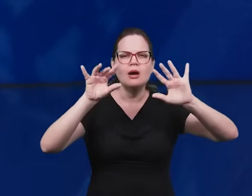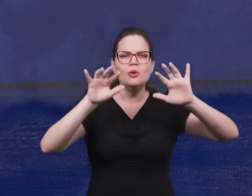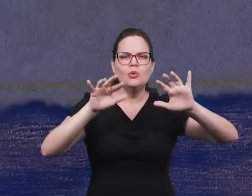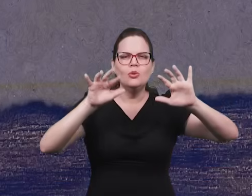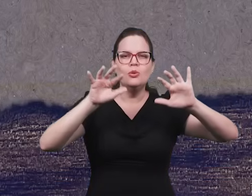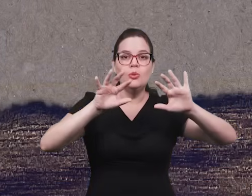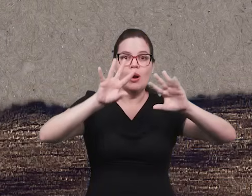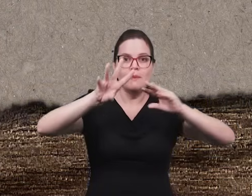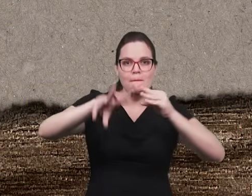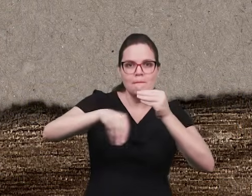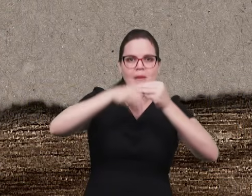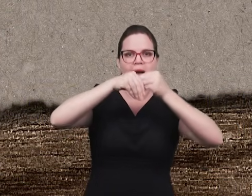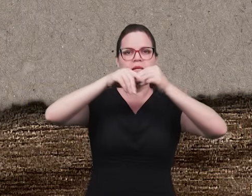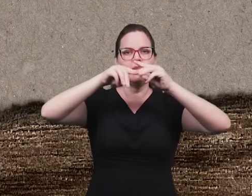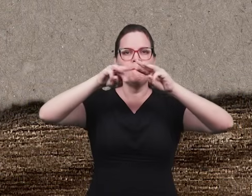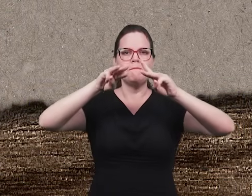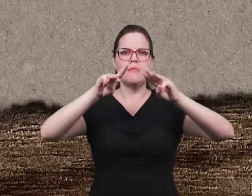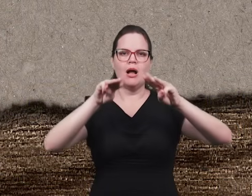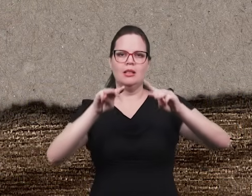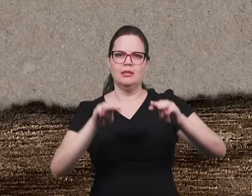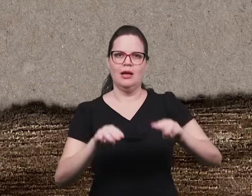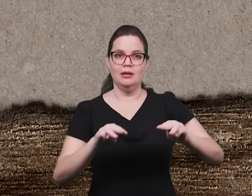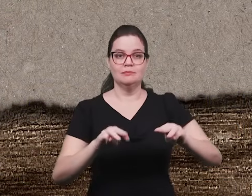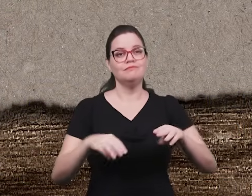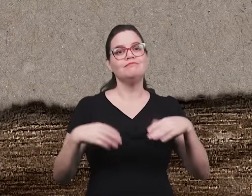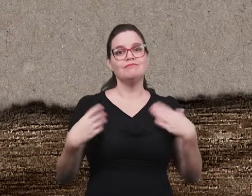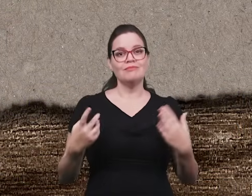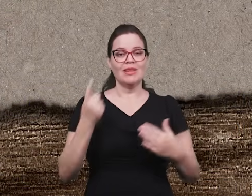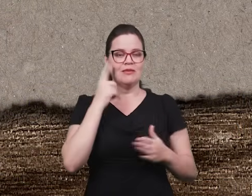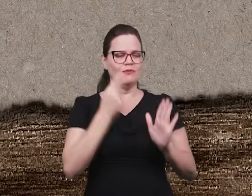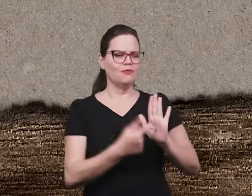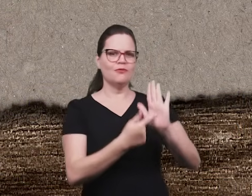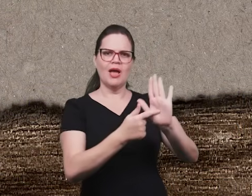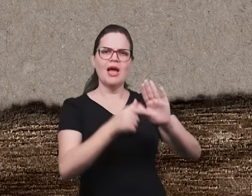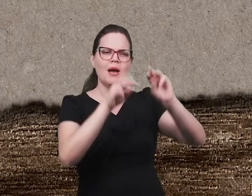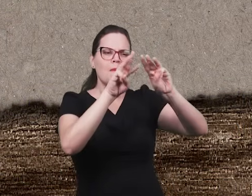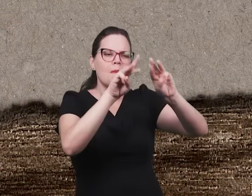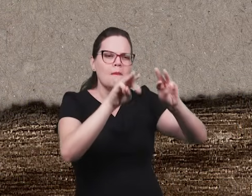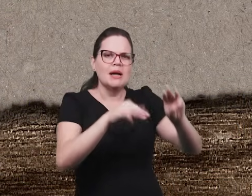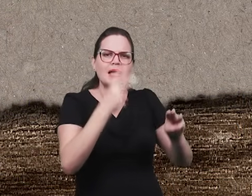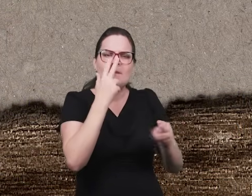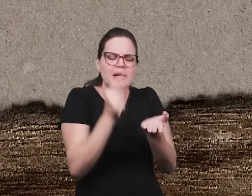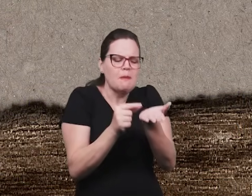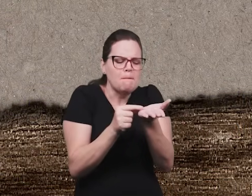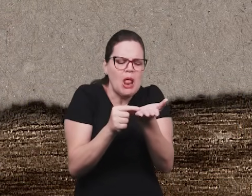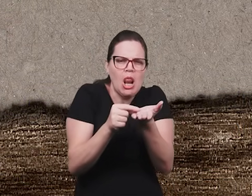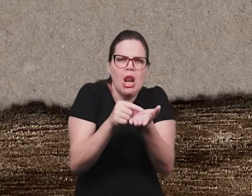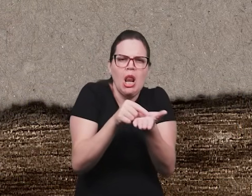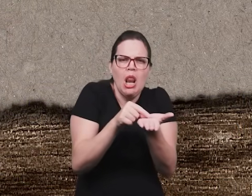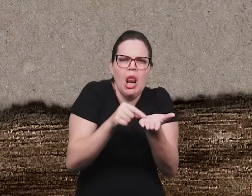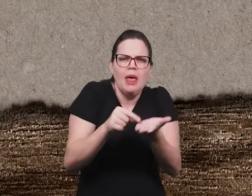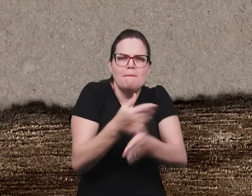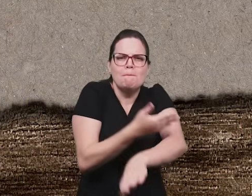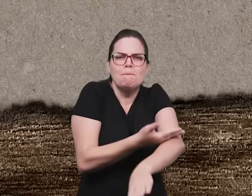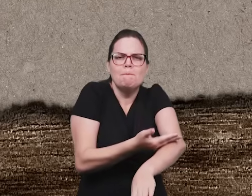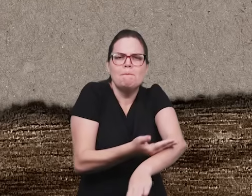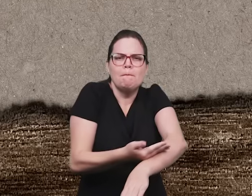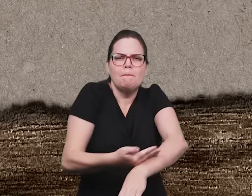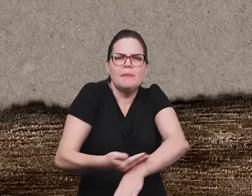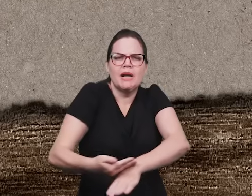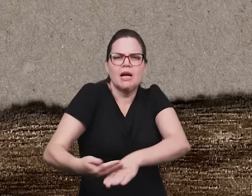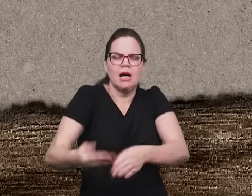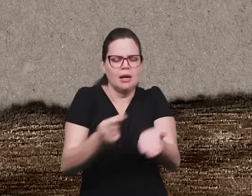exatamente assim. E era o maná como semente de coentro, e a sua cor como a cor